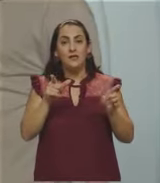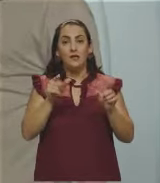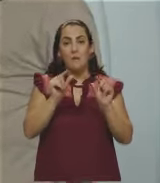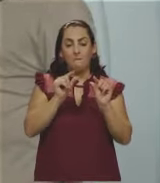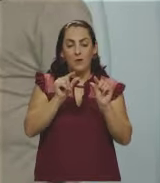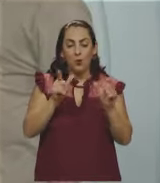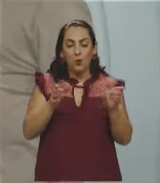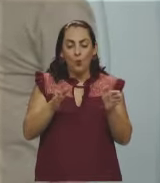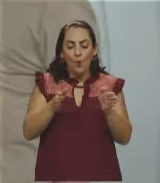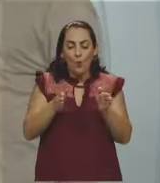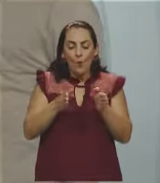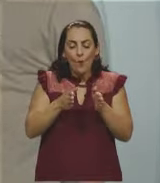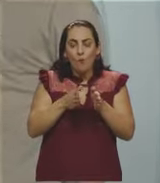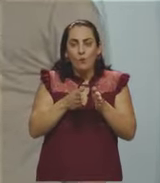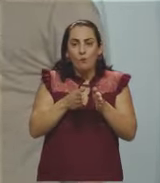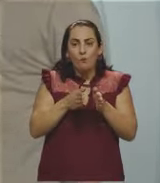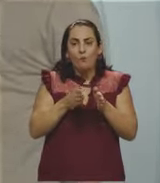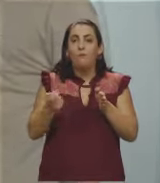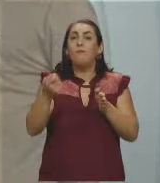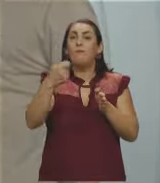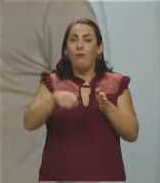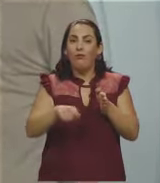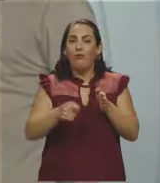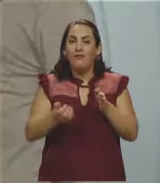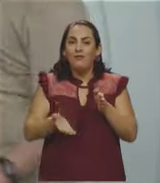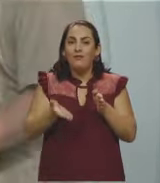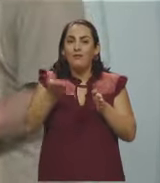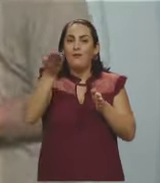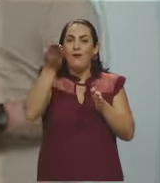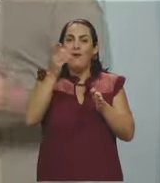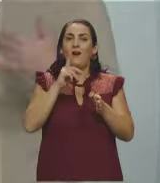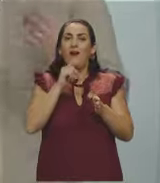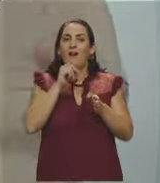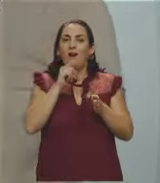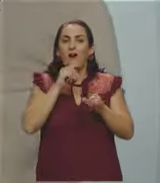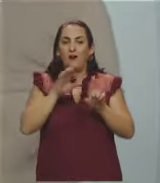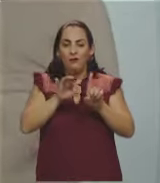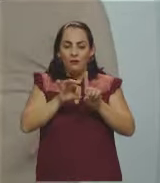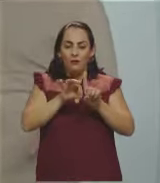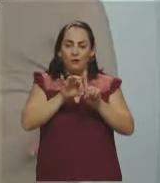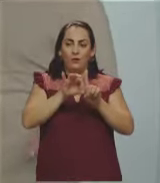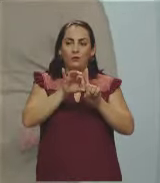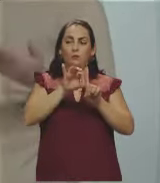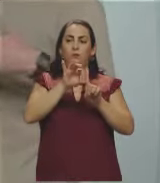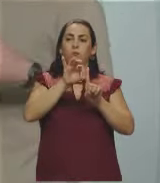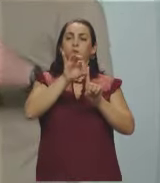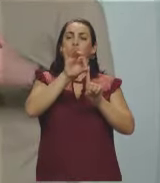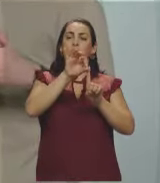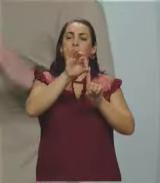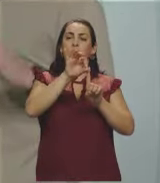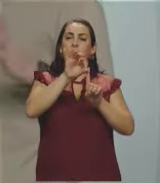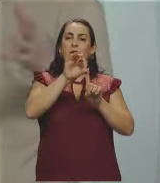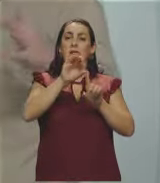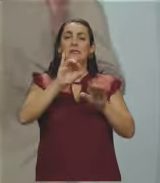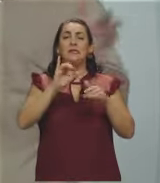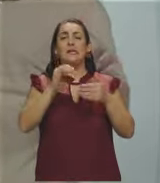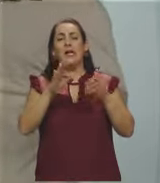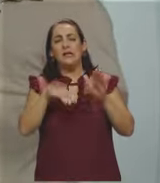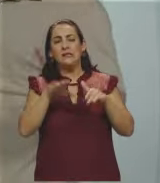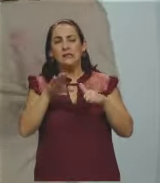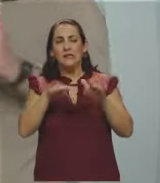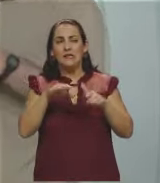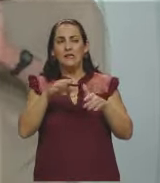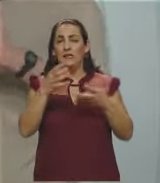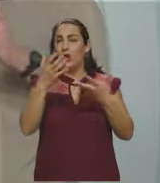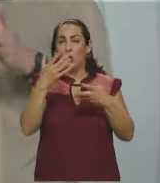outros momentos, isso vai gerar uma água mais aquecida. Se eu quero um chuveiro na posição verão, ou seja, eu não quero água